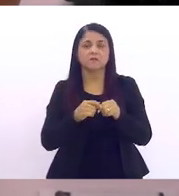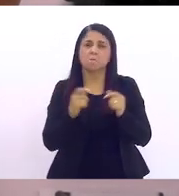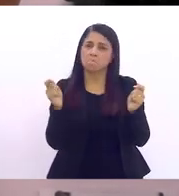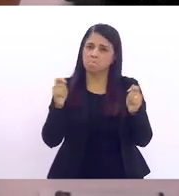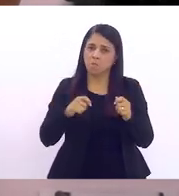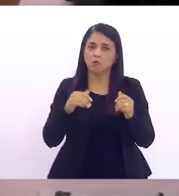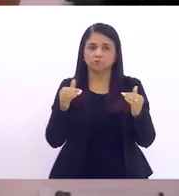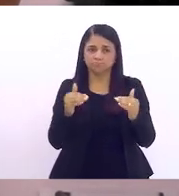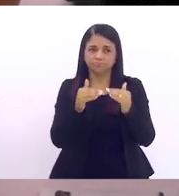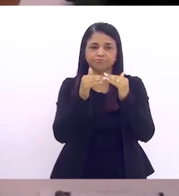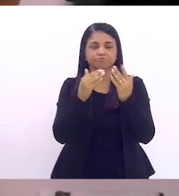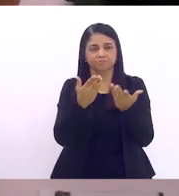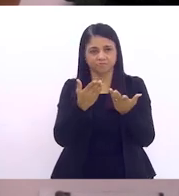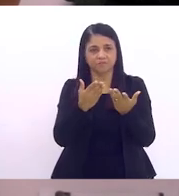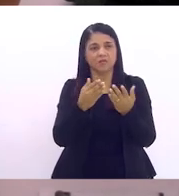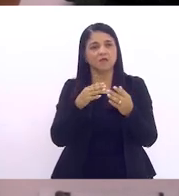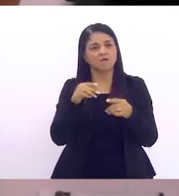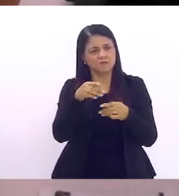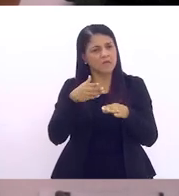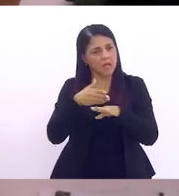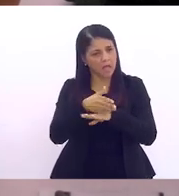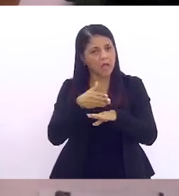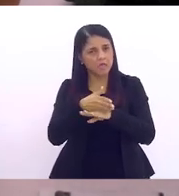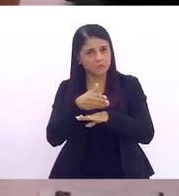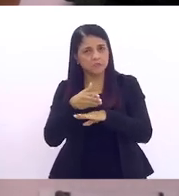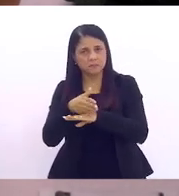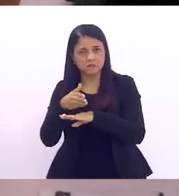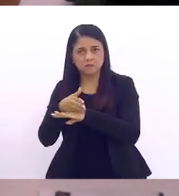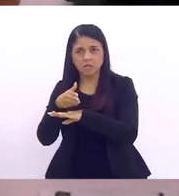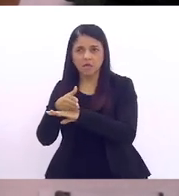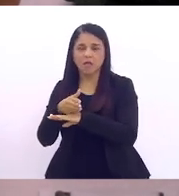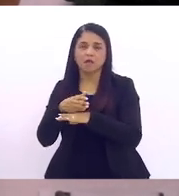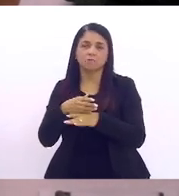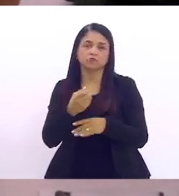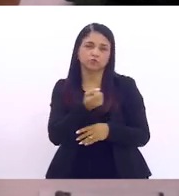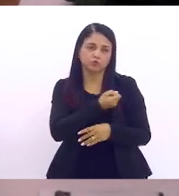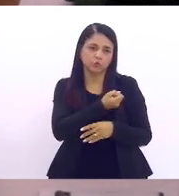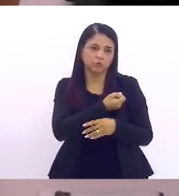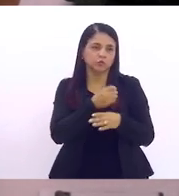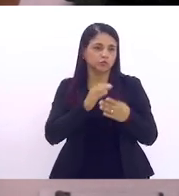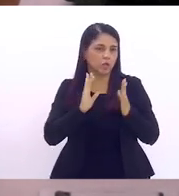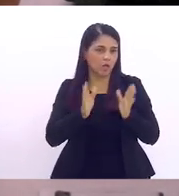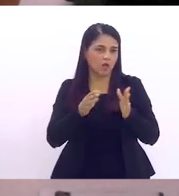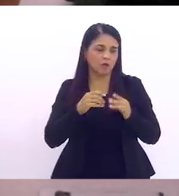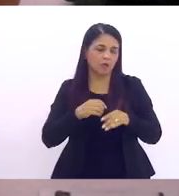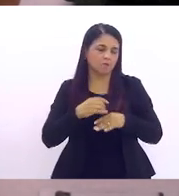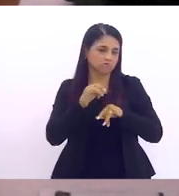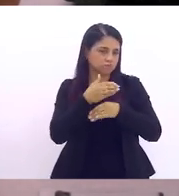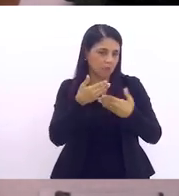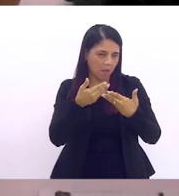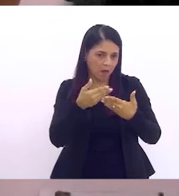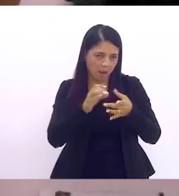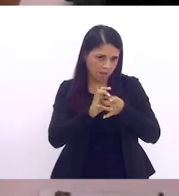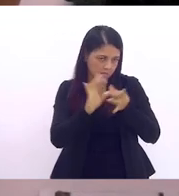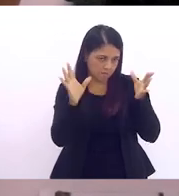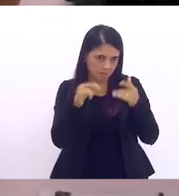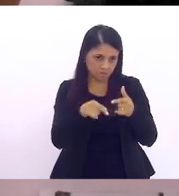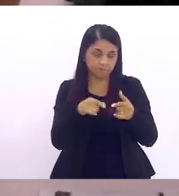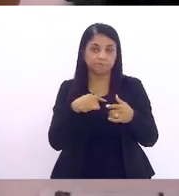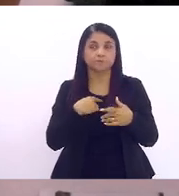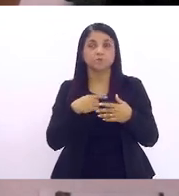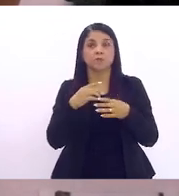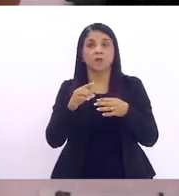pode pode até acessar os números estão disponíveis né ah a questão da notificação e de